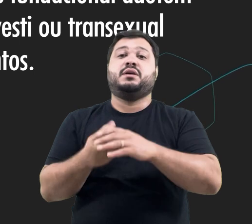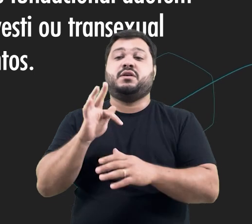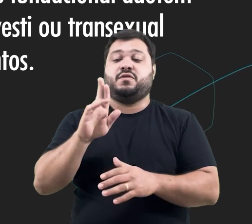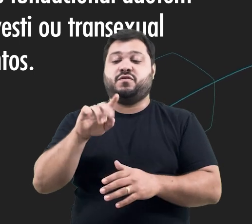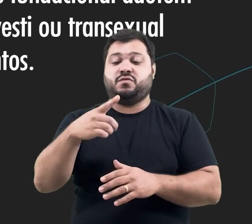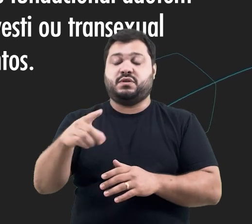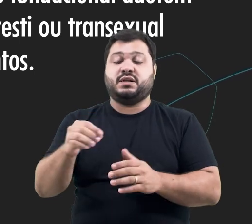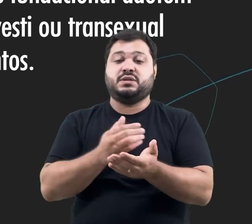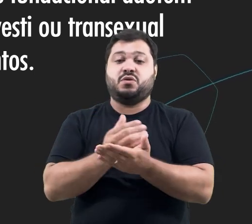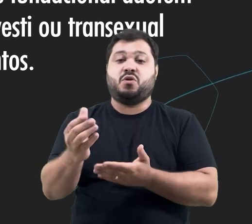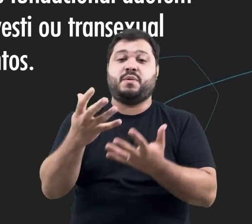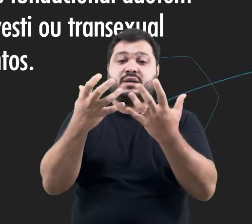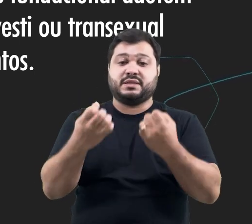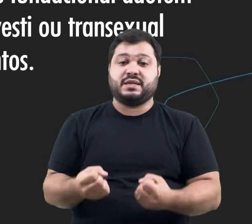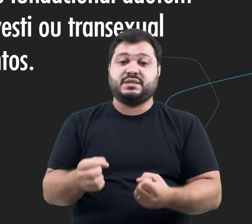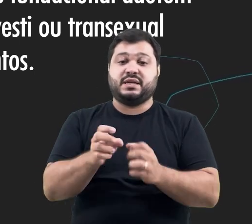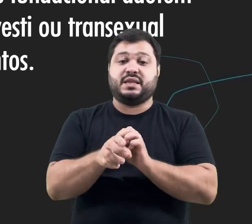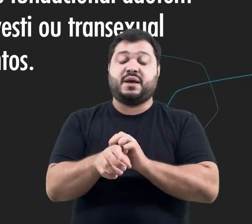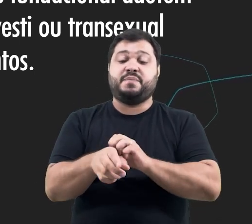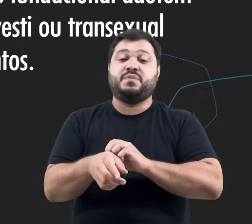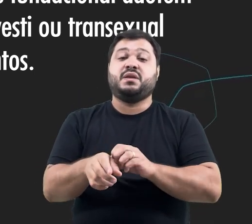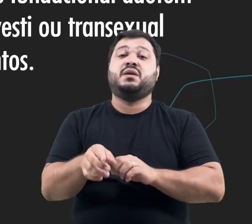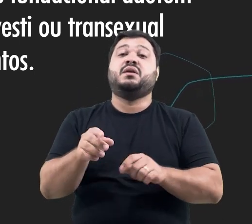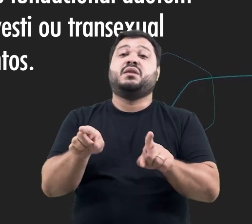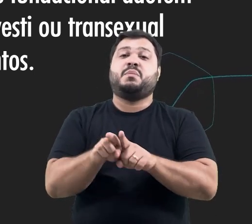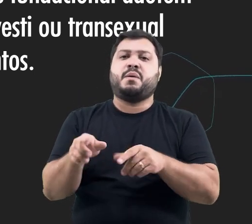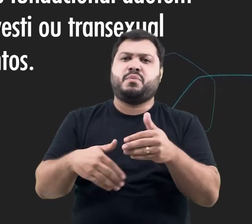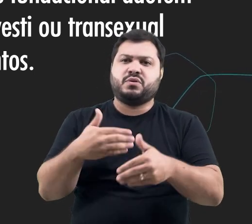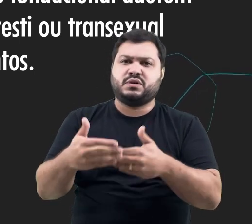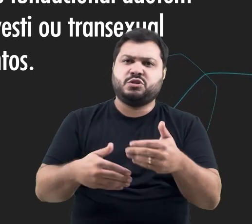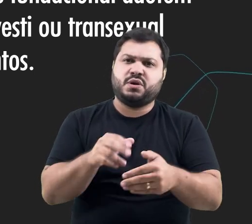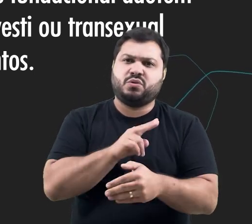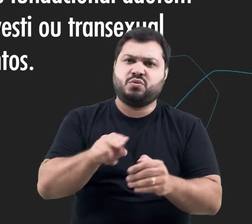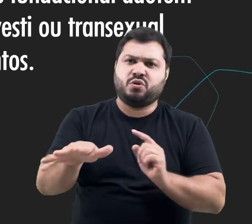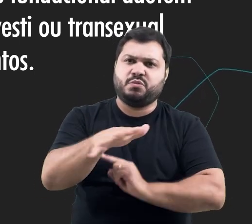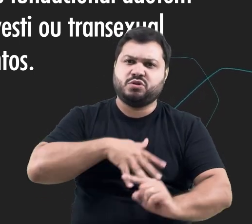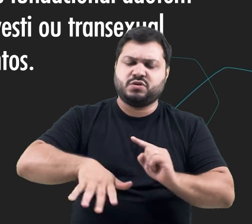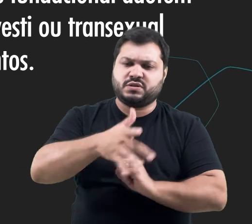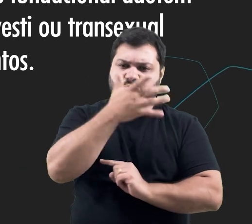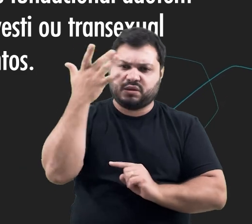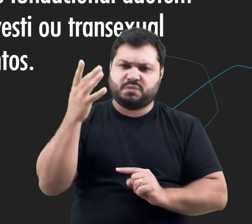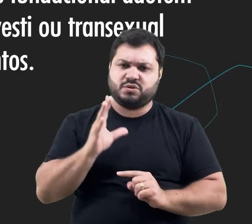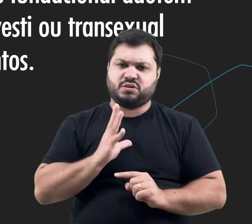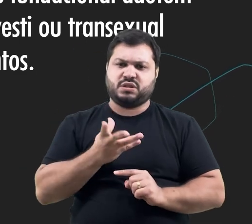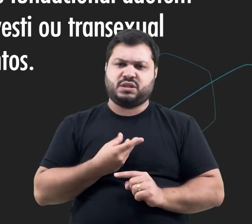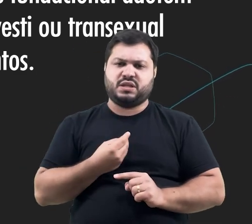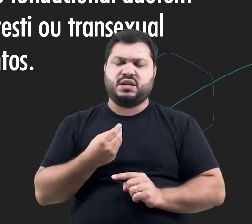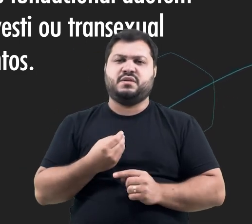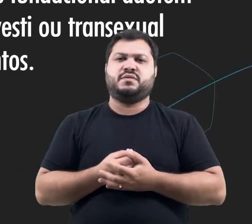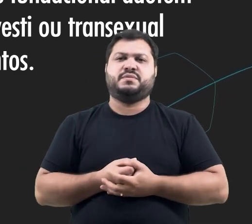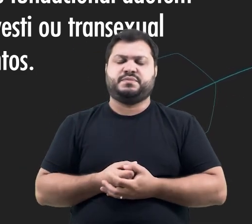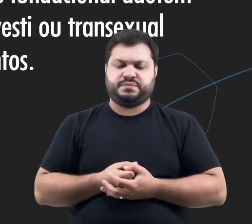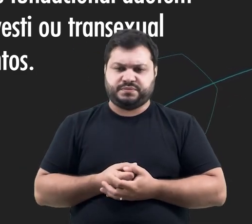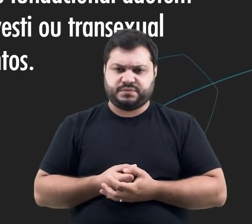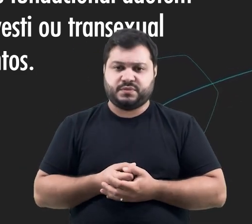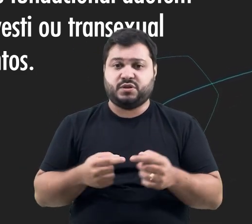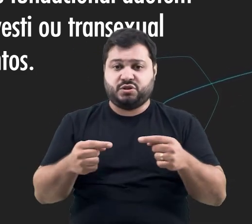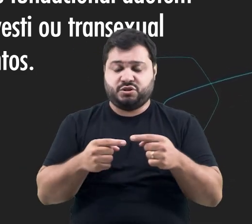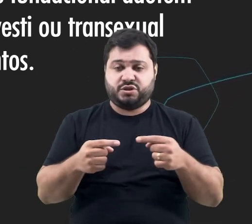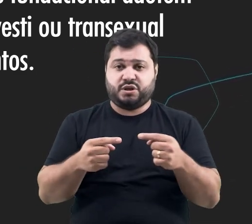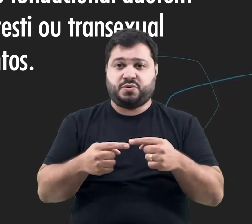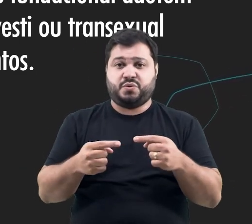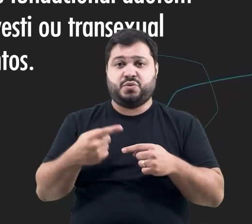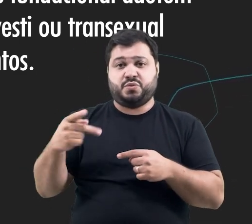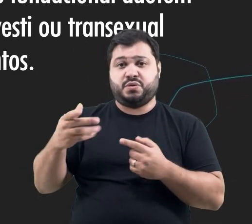e fundacional passassem a adotar em seus atos e procedimentos o nome social da pessoa travesti ou